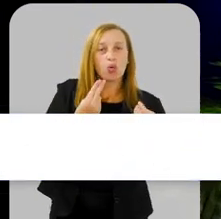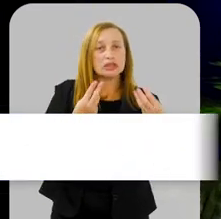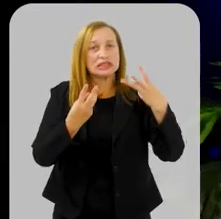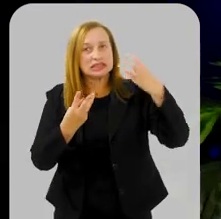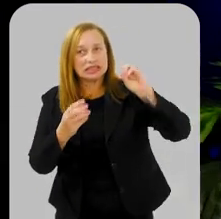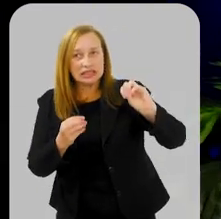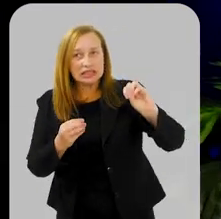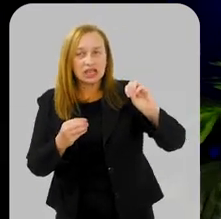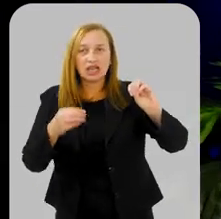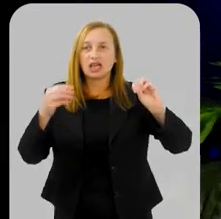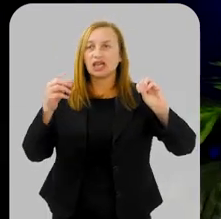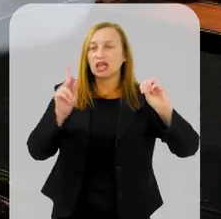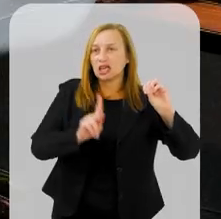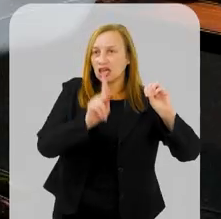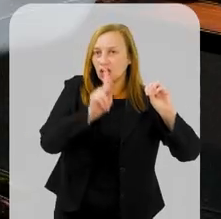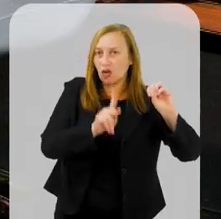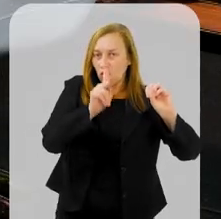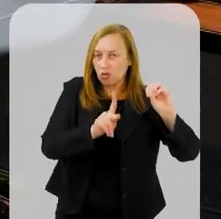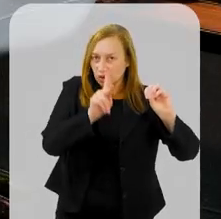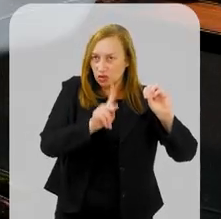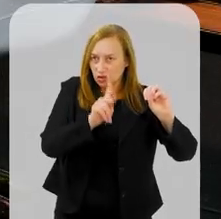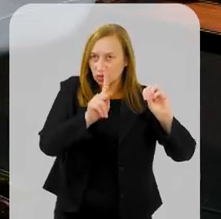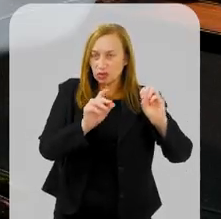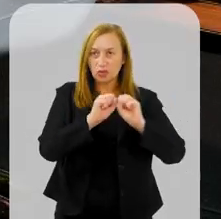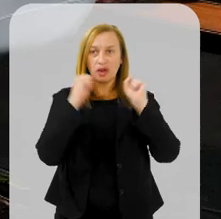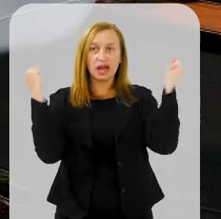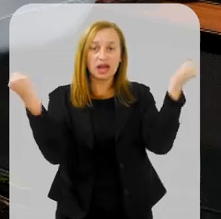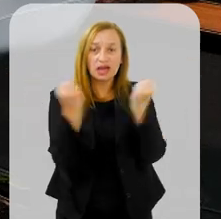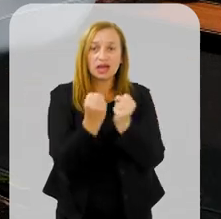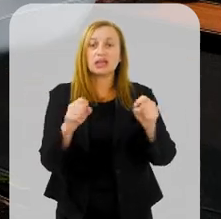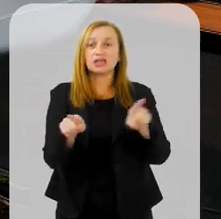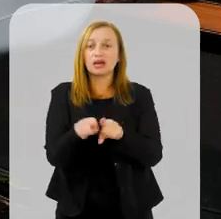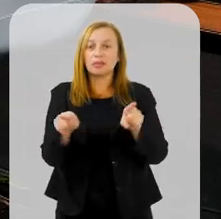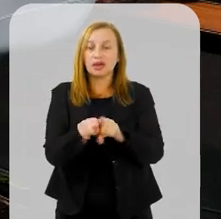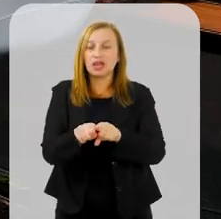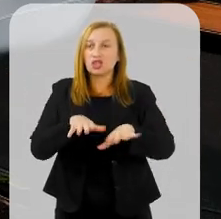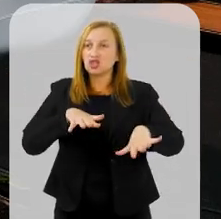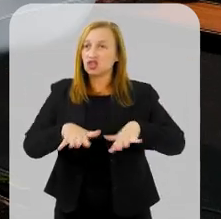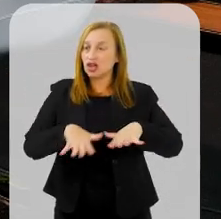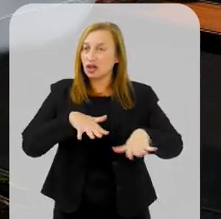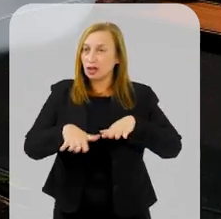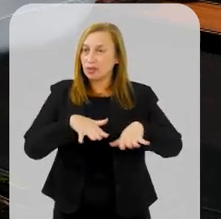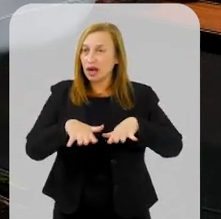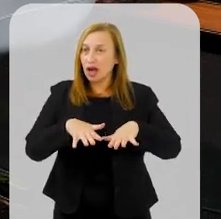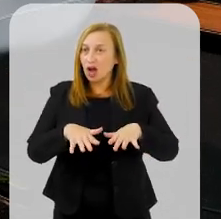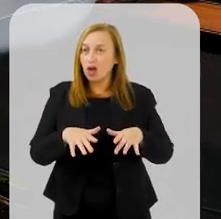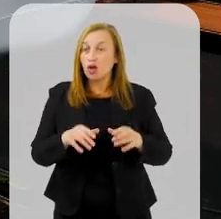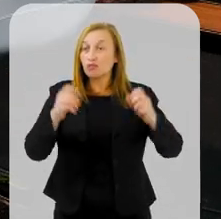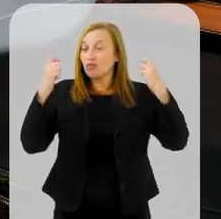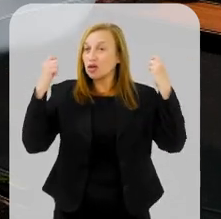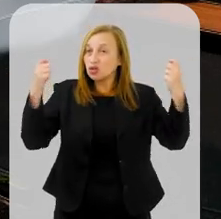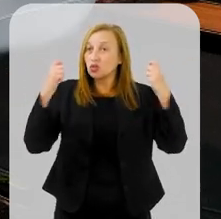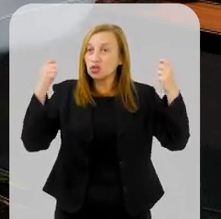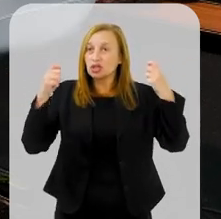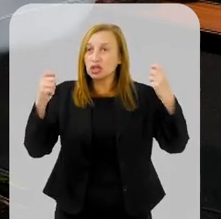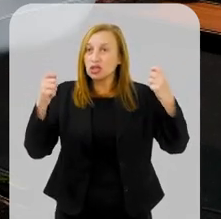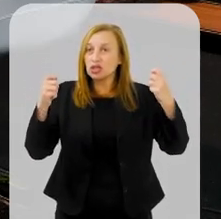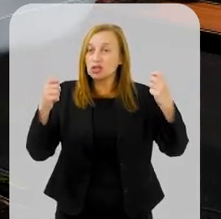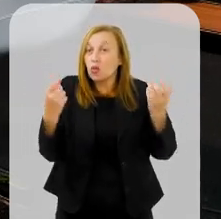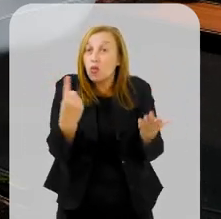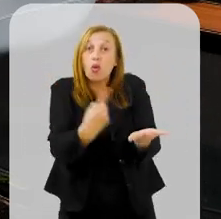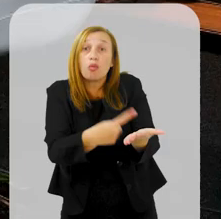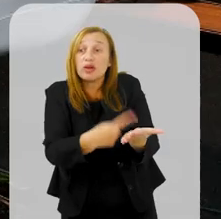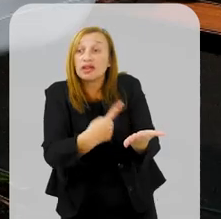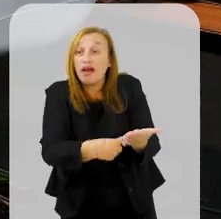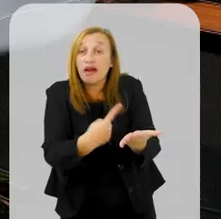Maracanã. Foi em Jacarepaguá, que está a 20, 30 quilômetros do Maracanã, onde as torcidas são convocadas